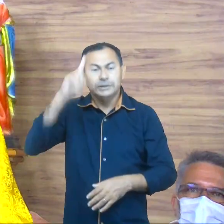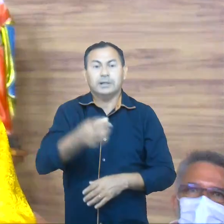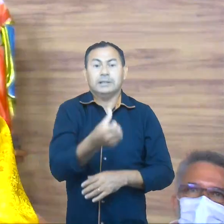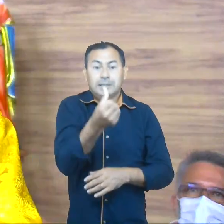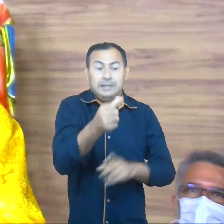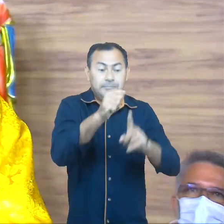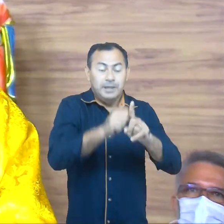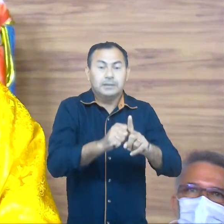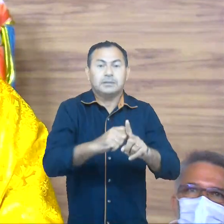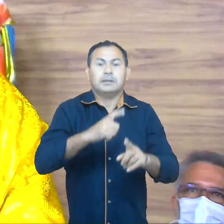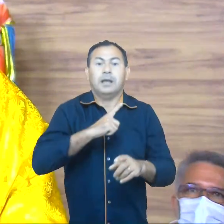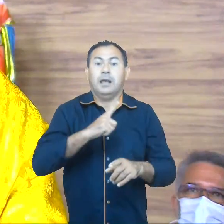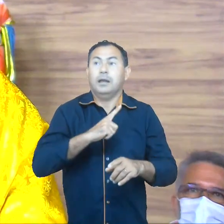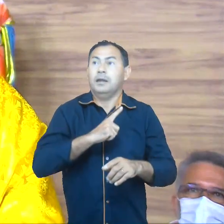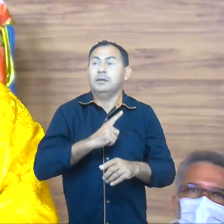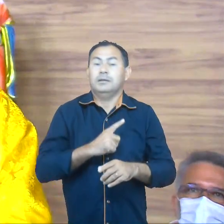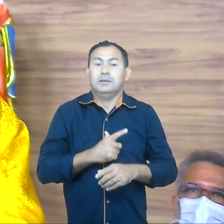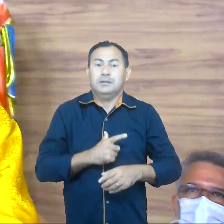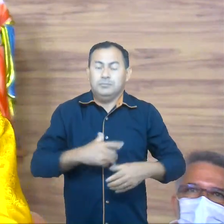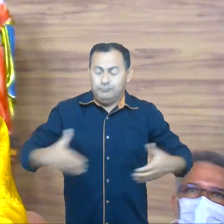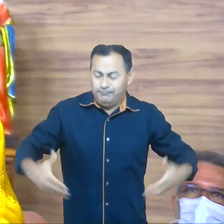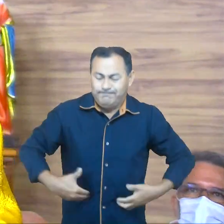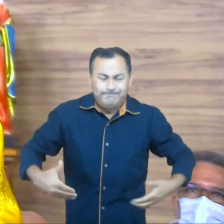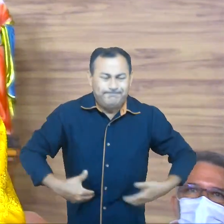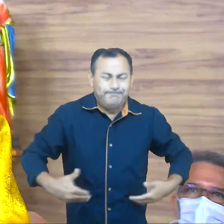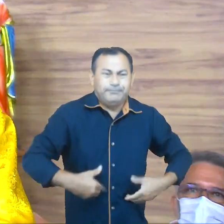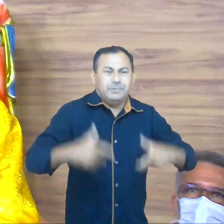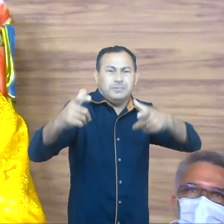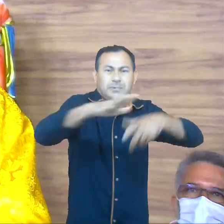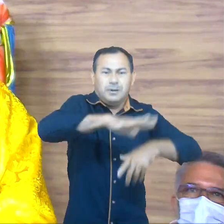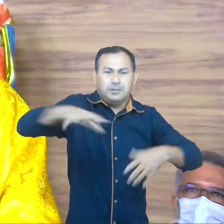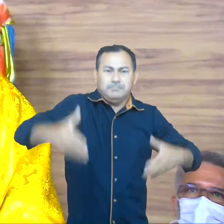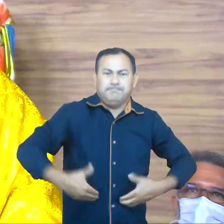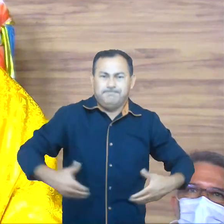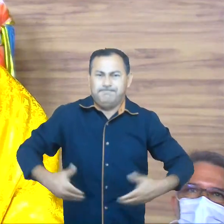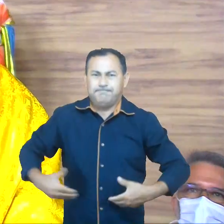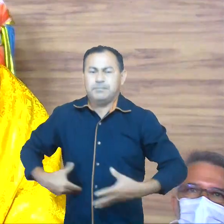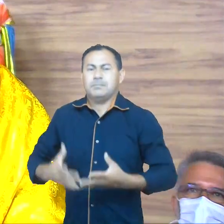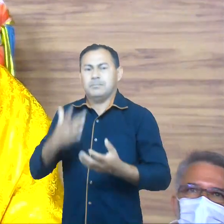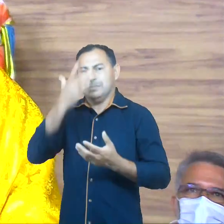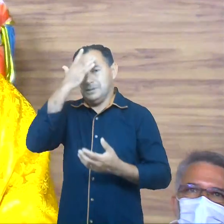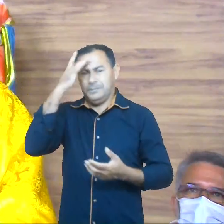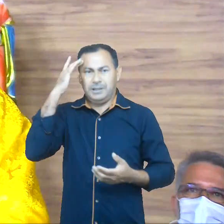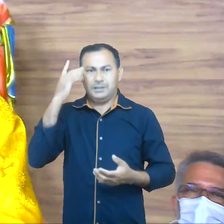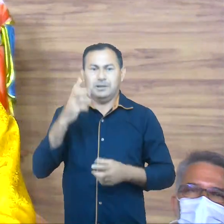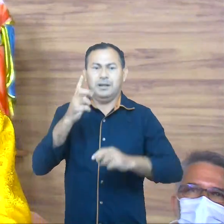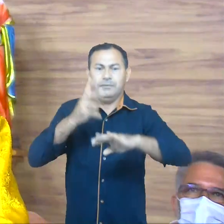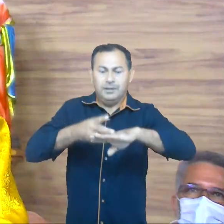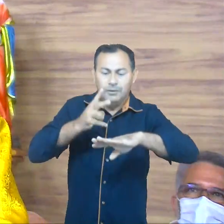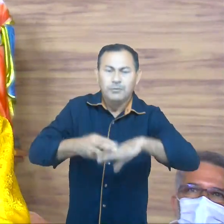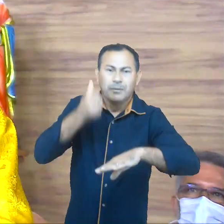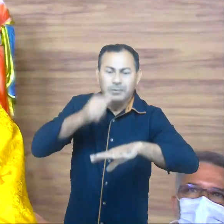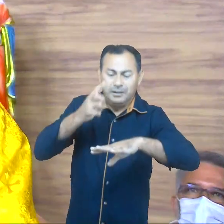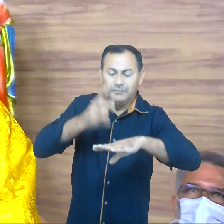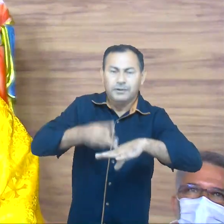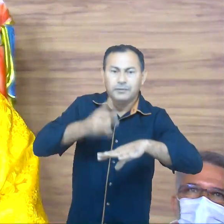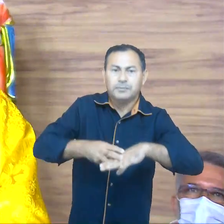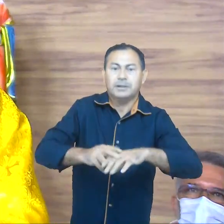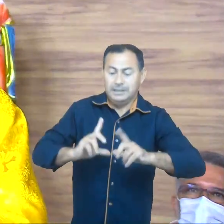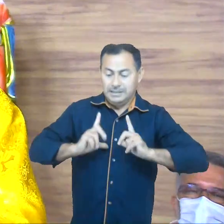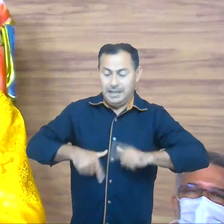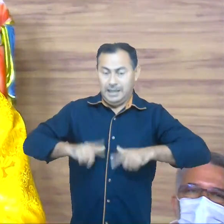meses, houve uma grande fome em toda a região. Havia muitas viúvas em Israel, no